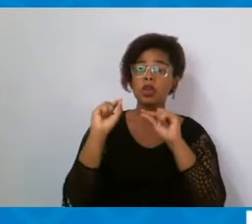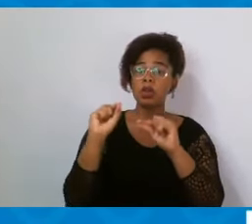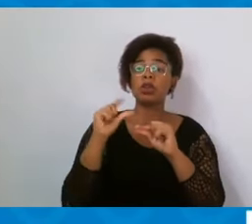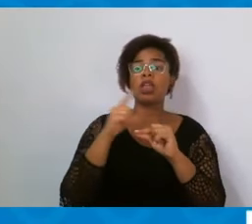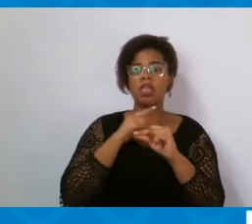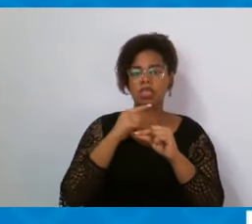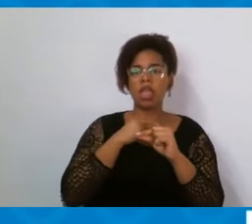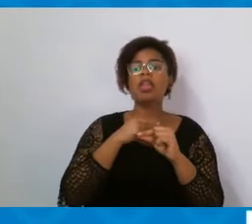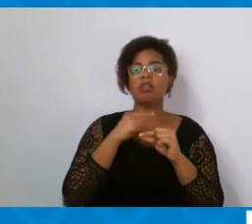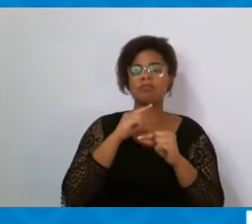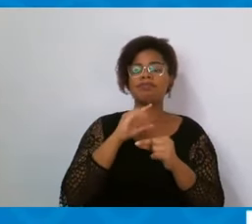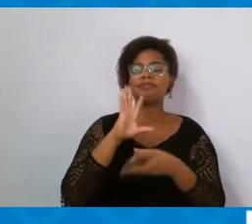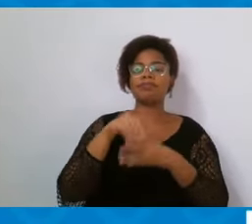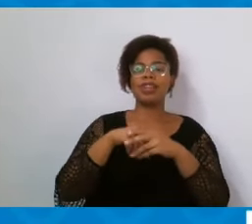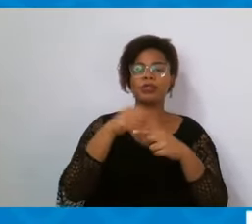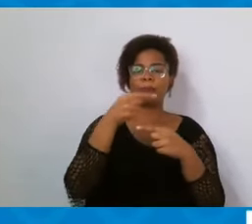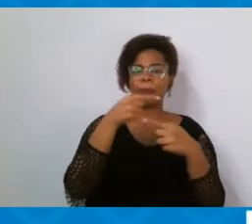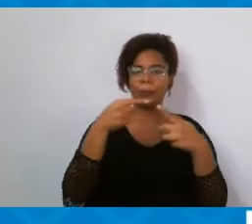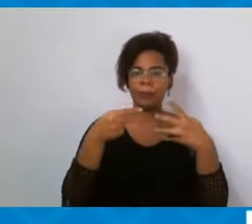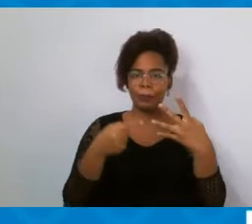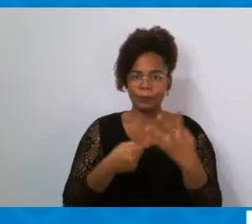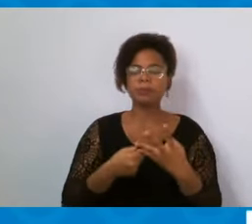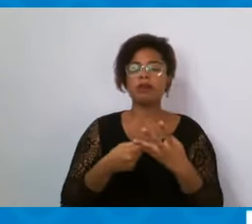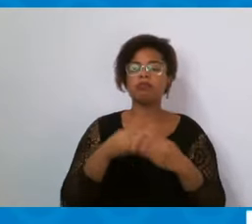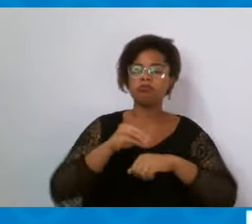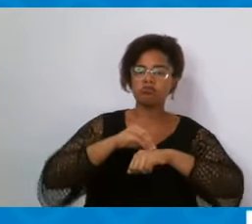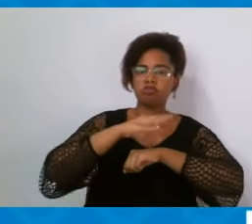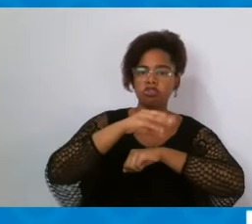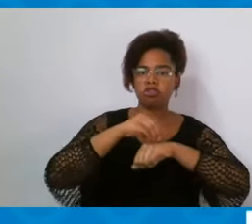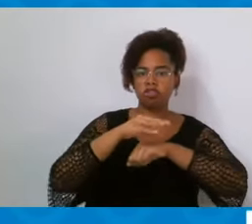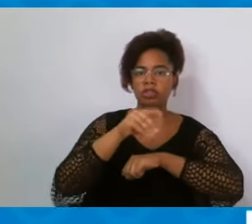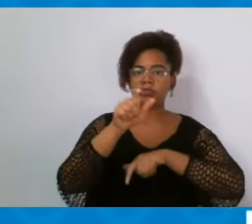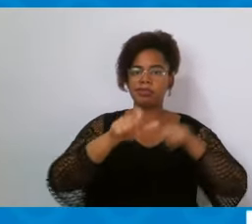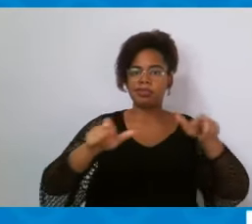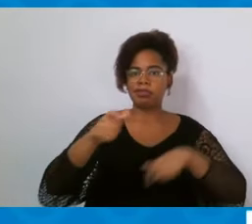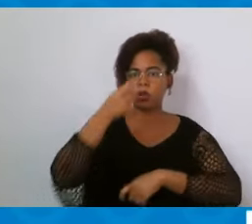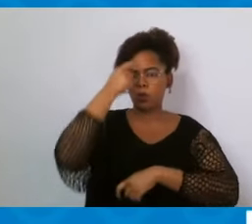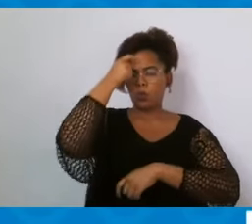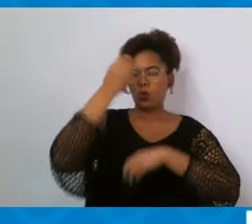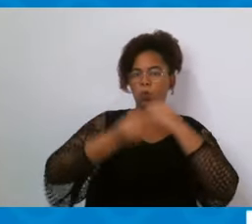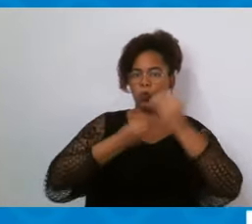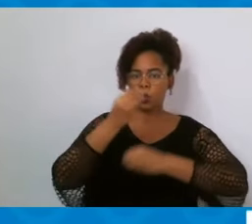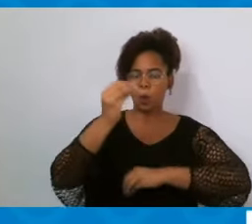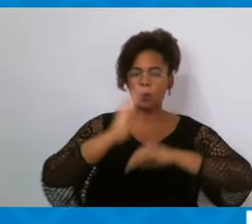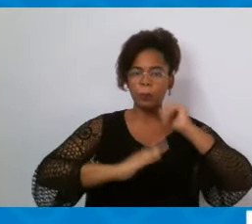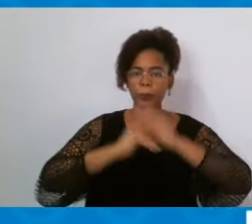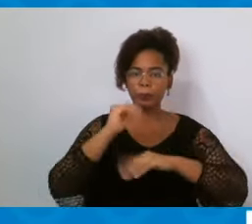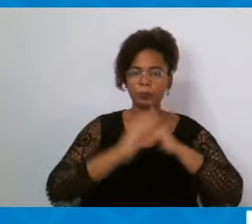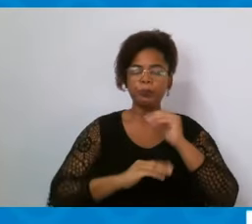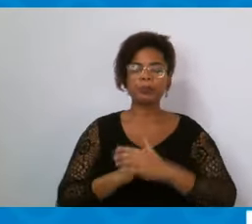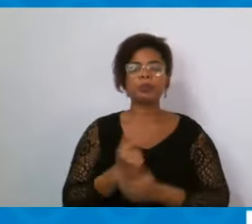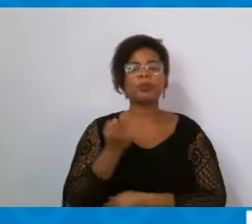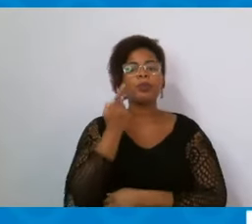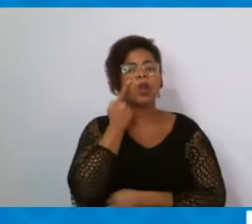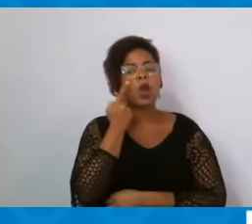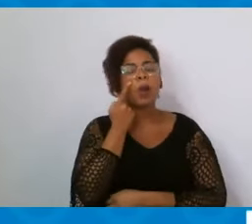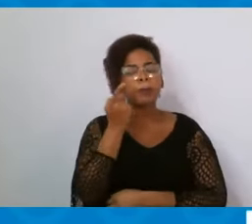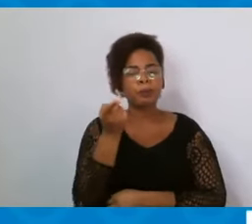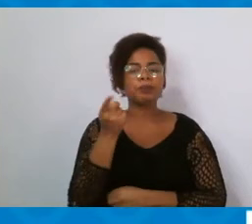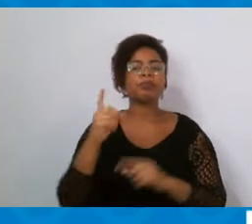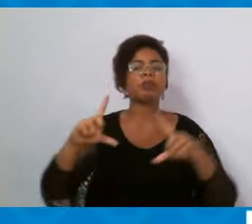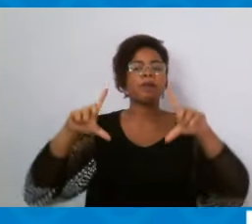elas têm que fazer. Então, para encerrar essa fase, essa aqui é só uma reportagem do Porvir, né, um portal